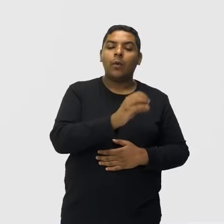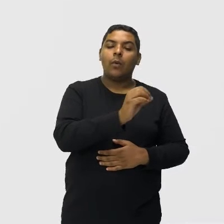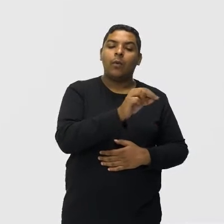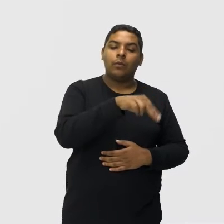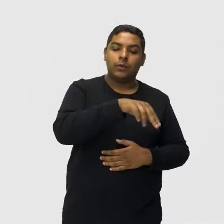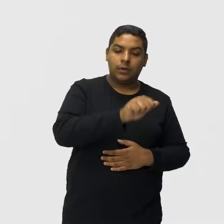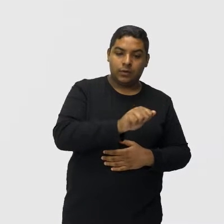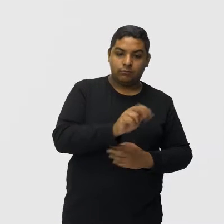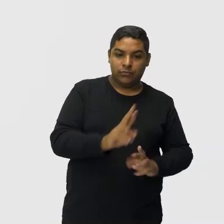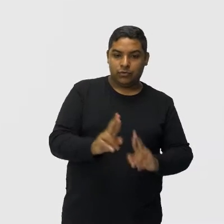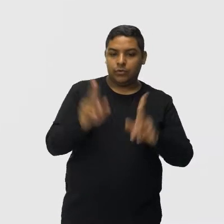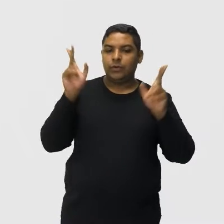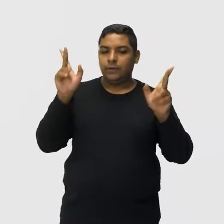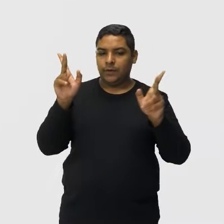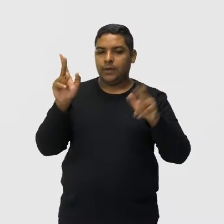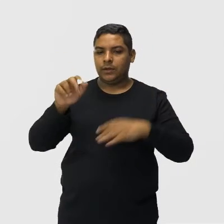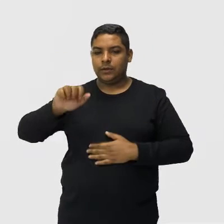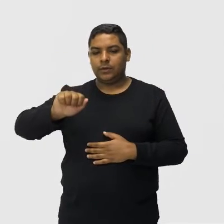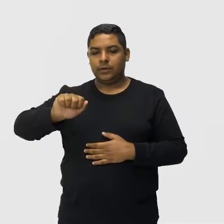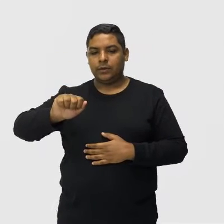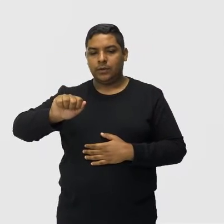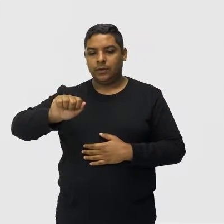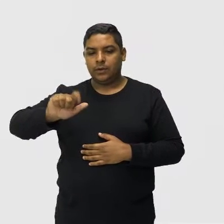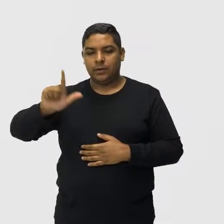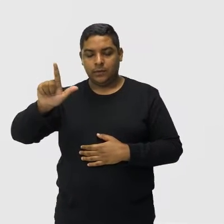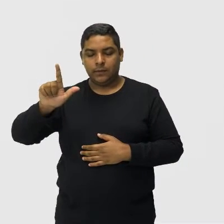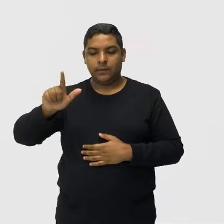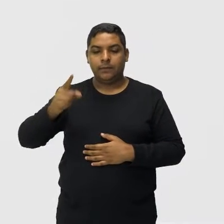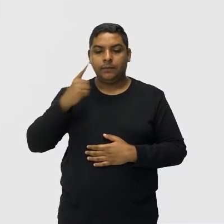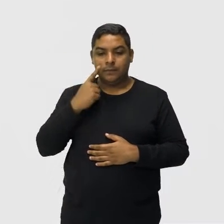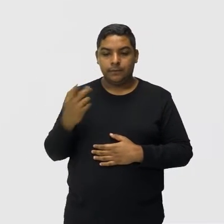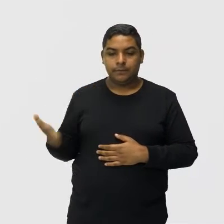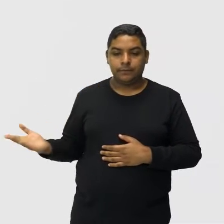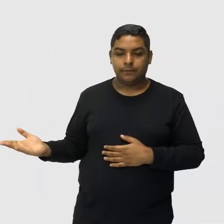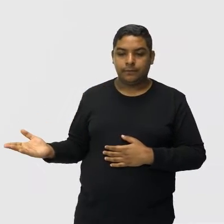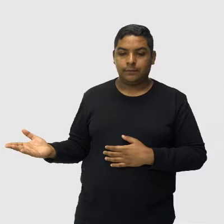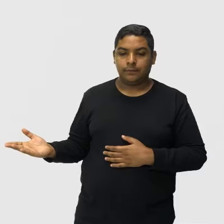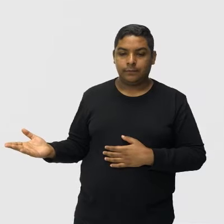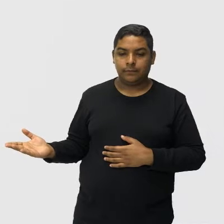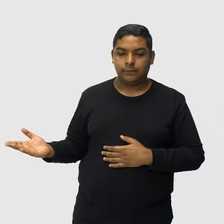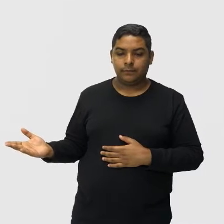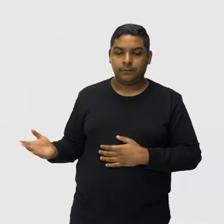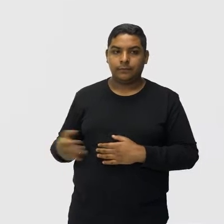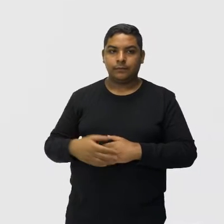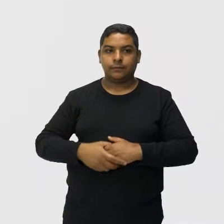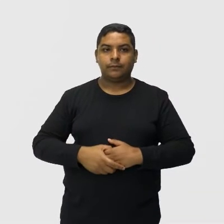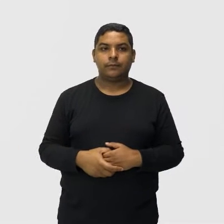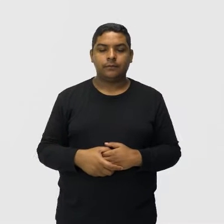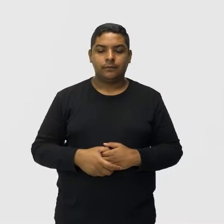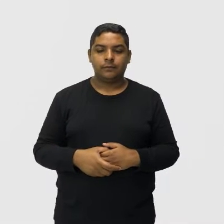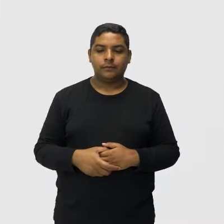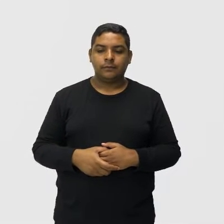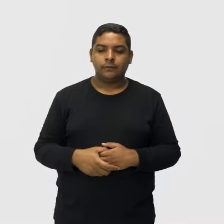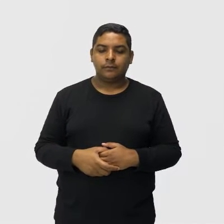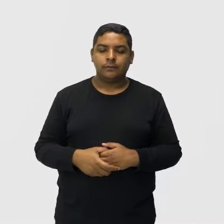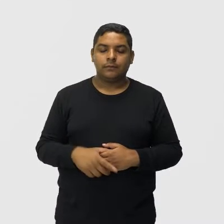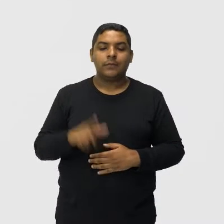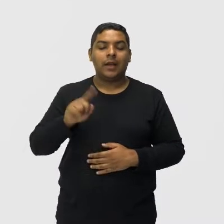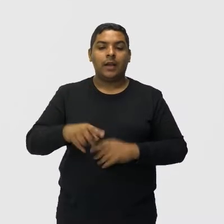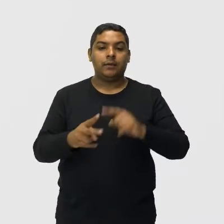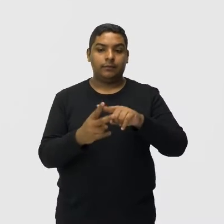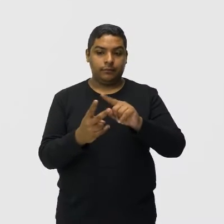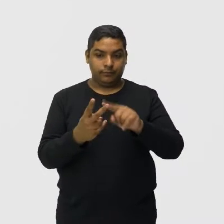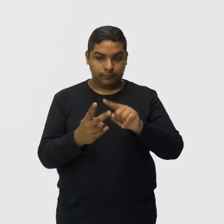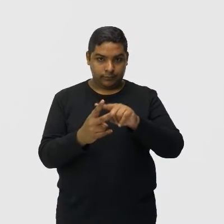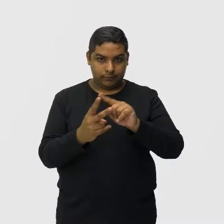em ona. Aldeído termina em -al, tá bom? São os dois